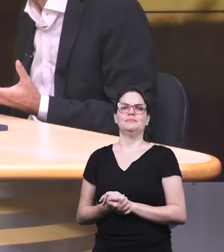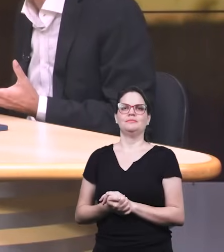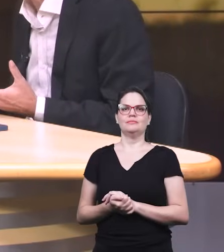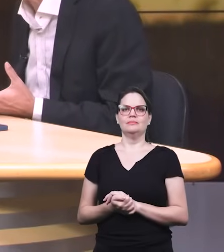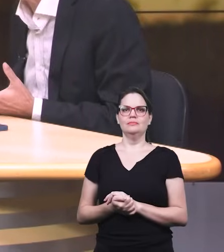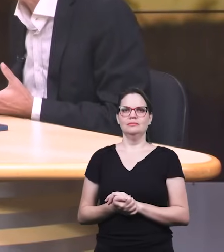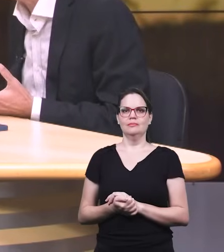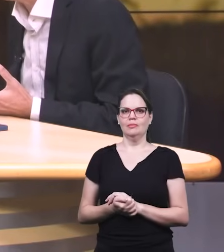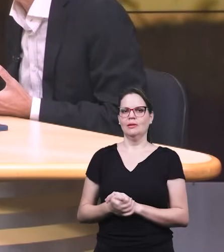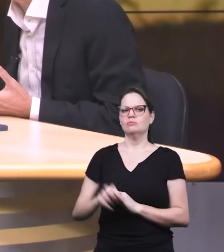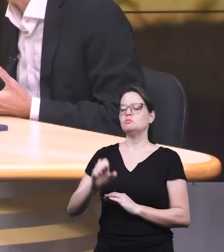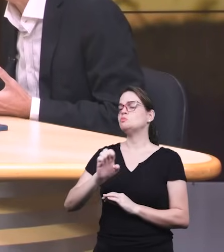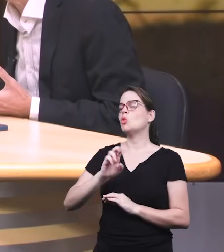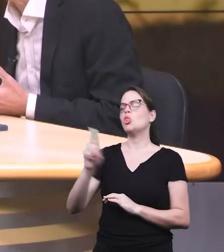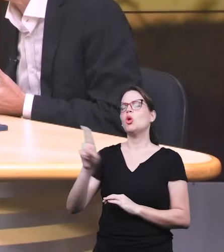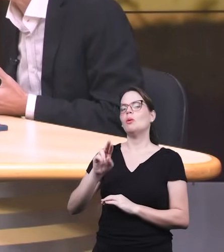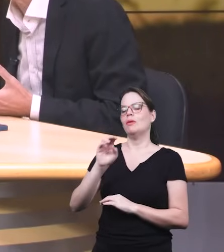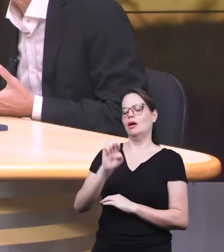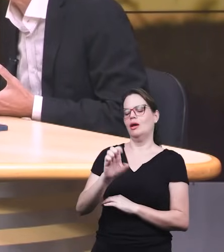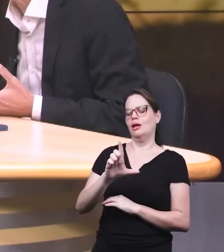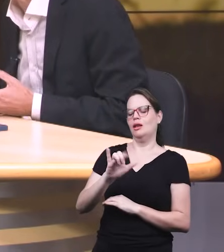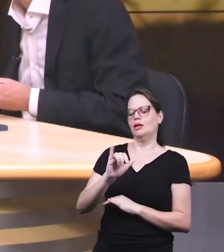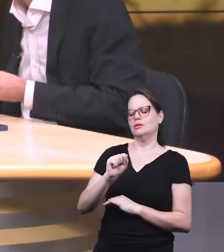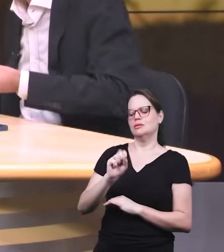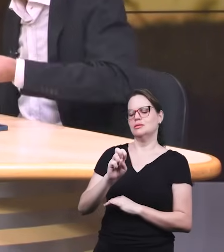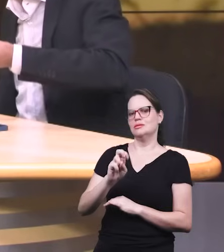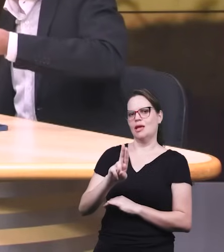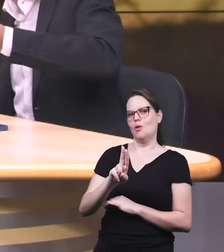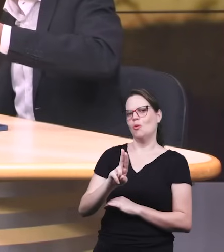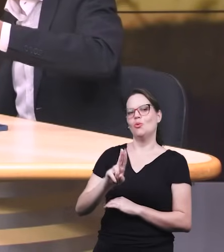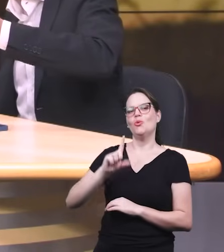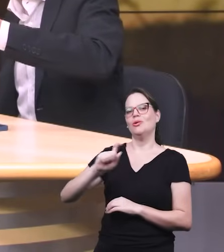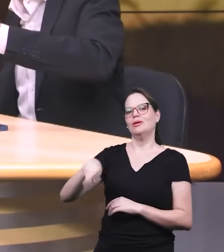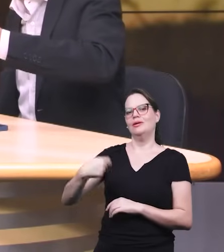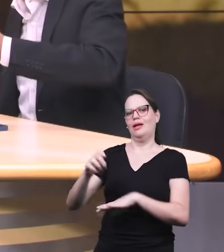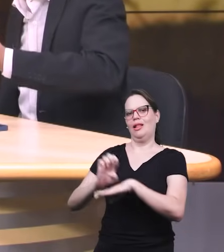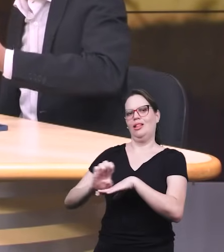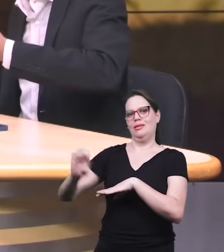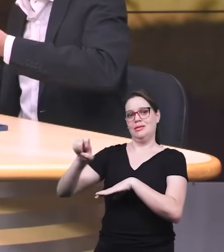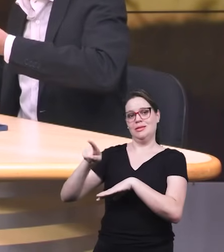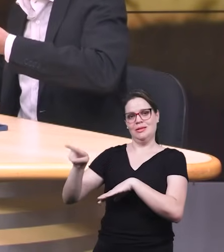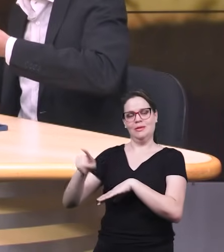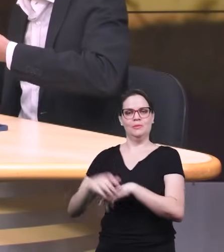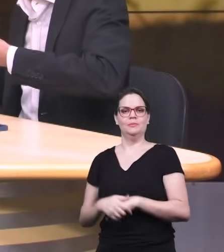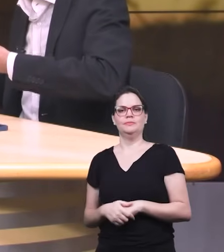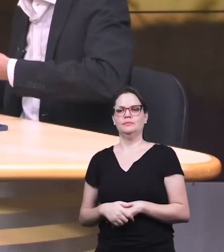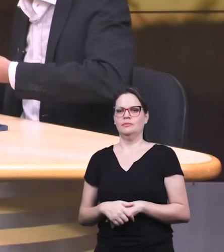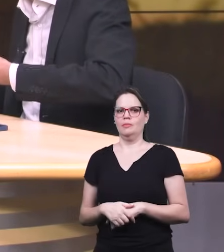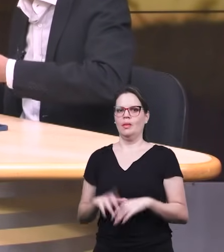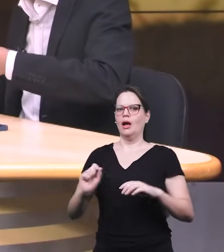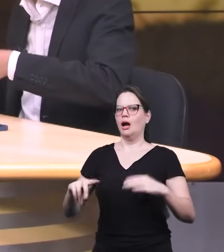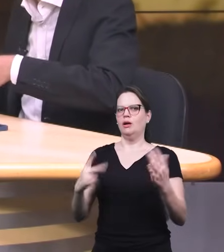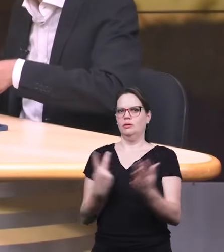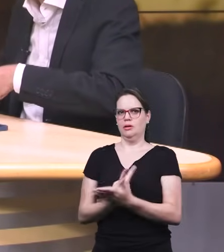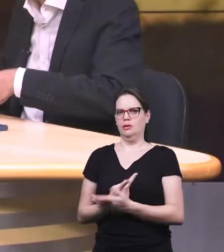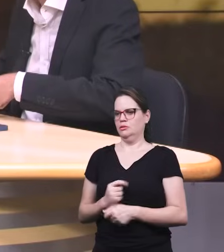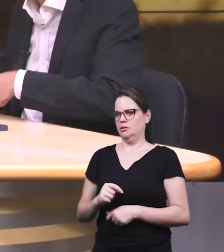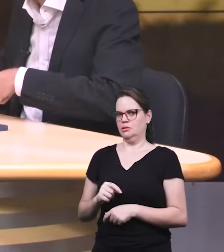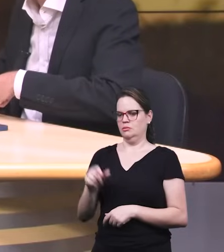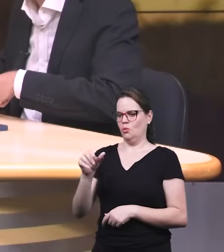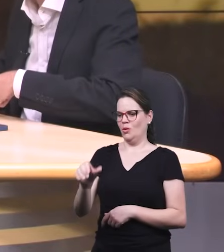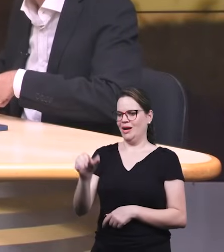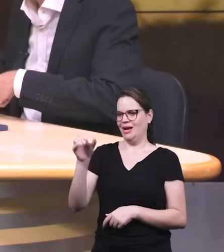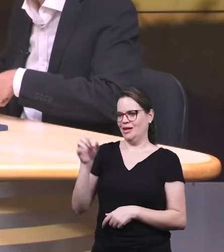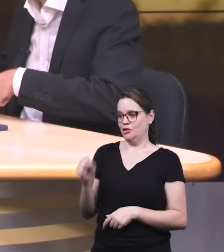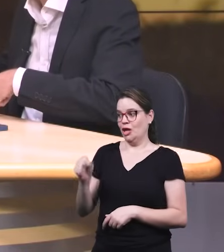era simplesmente o profeta Eliseu, nada menos que isso. Sim. Quando ela envia, ele pegou o cajado dele, porque o cajado na nossa mão não